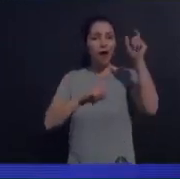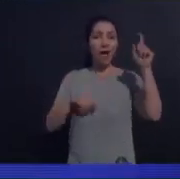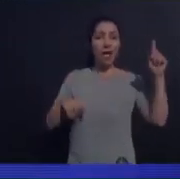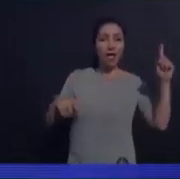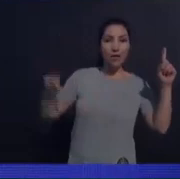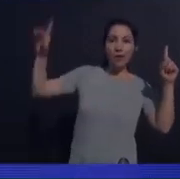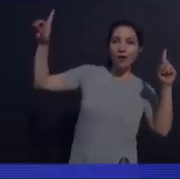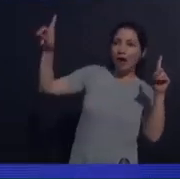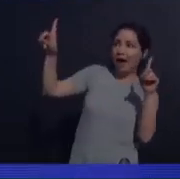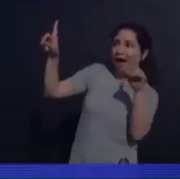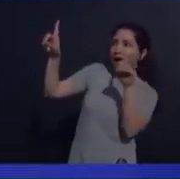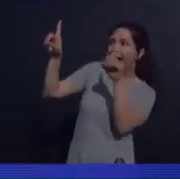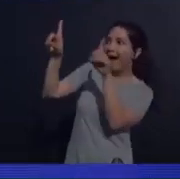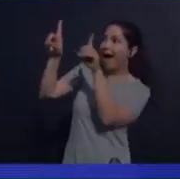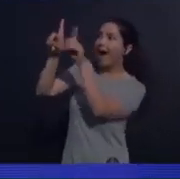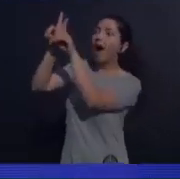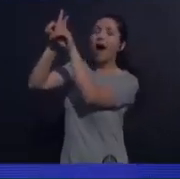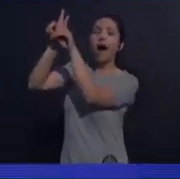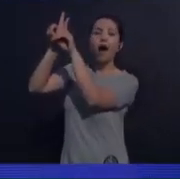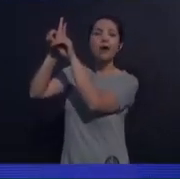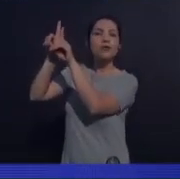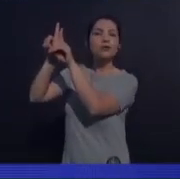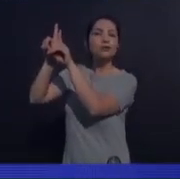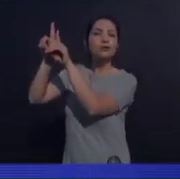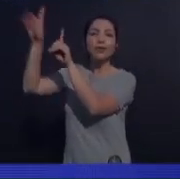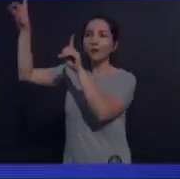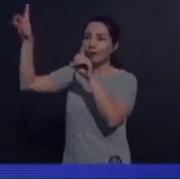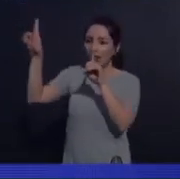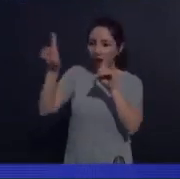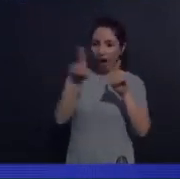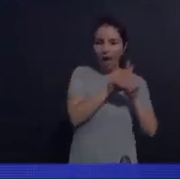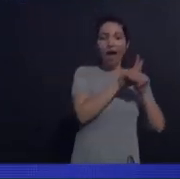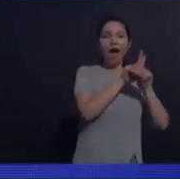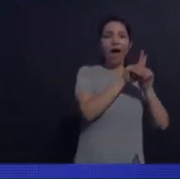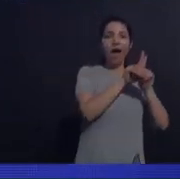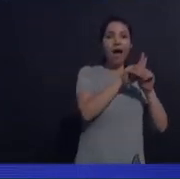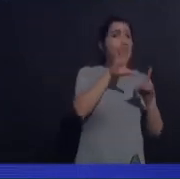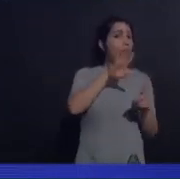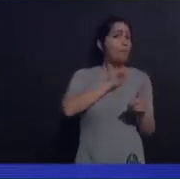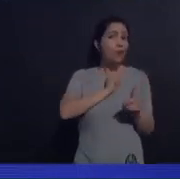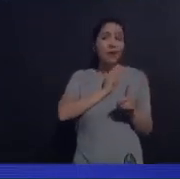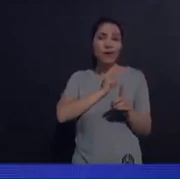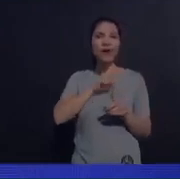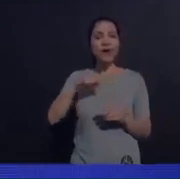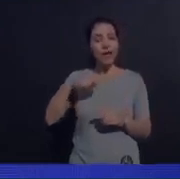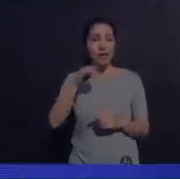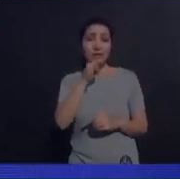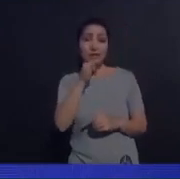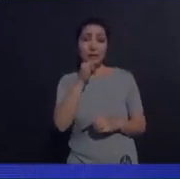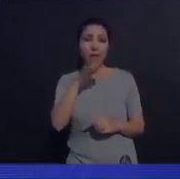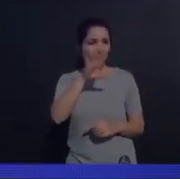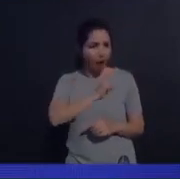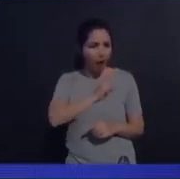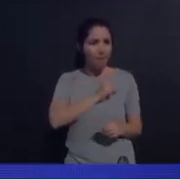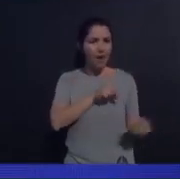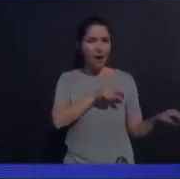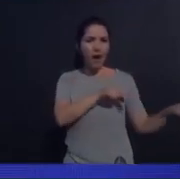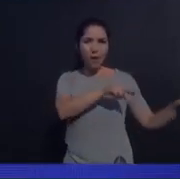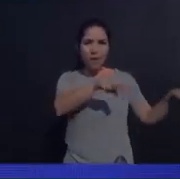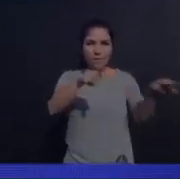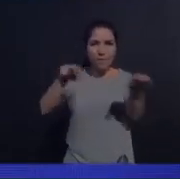em amor está em Deus, e Deus nele. Ou seja, se você ama o seu irmão, você está em Deus, e